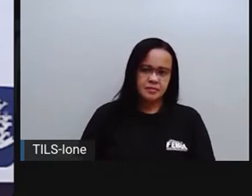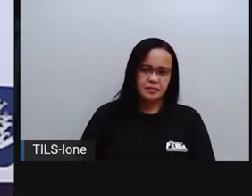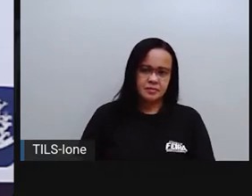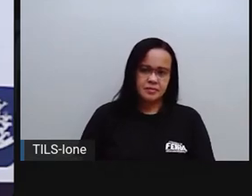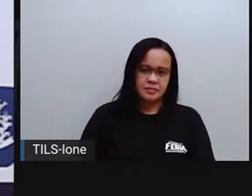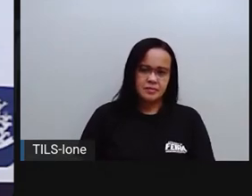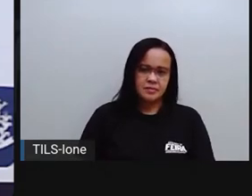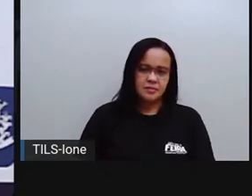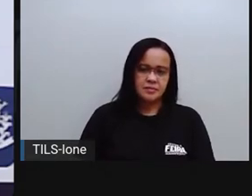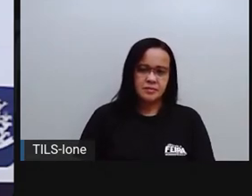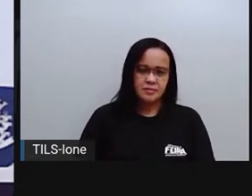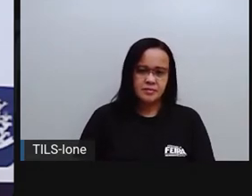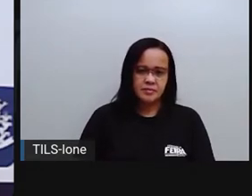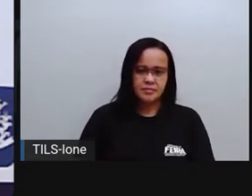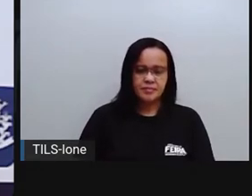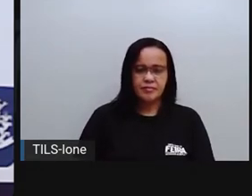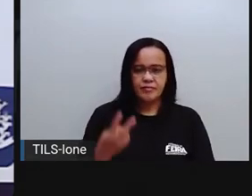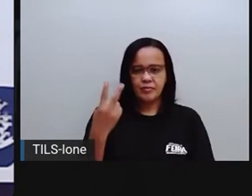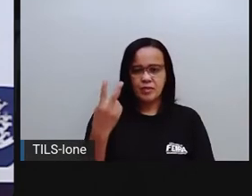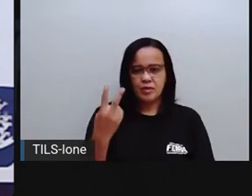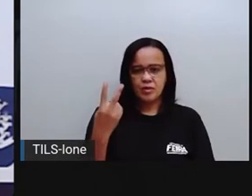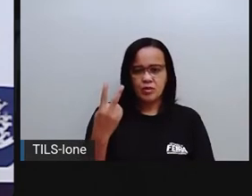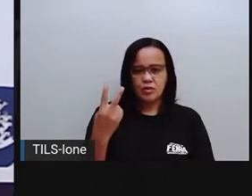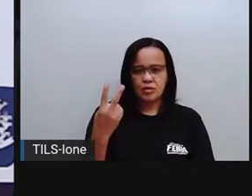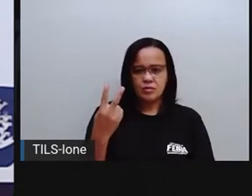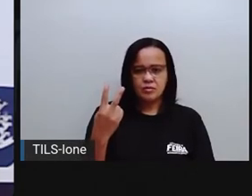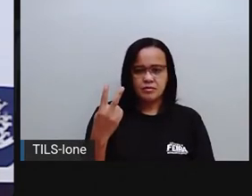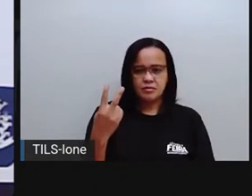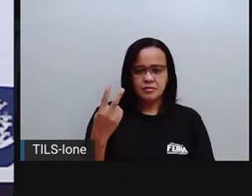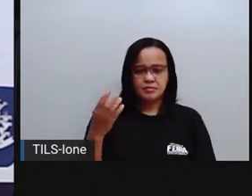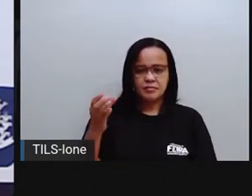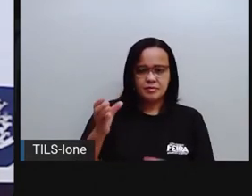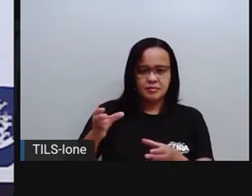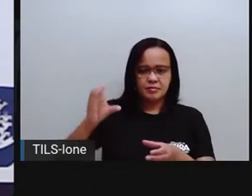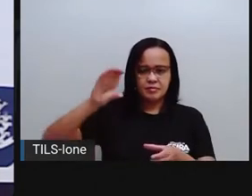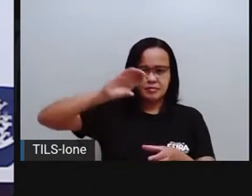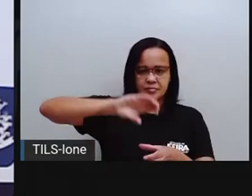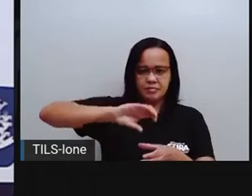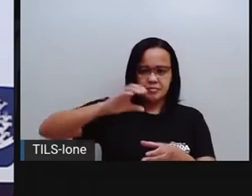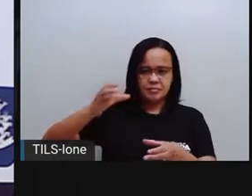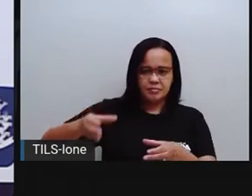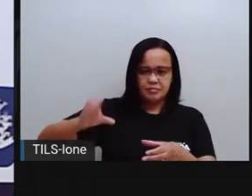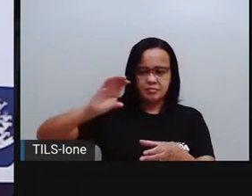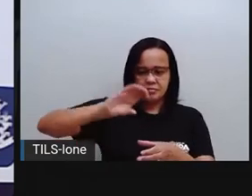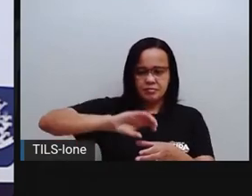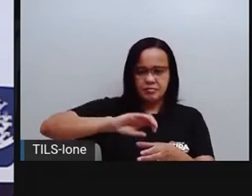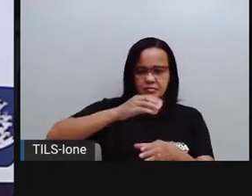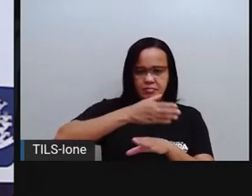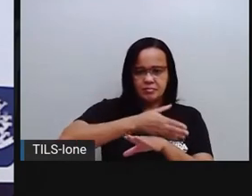Mais um copo. Então, aqui dentro, ó, nós já temos dois copos de farinha de trigo, certo?